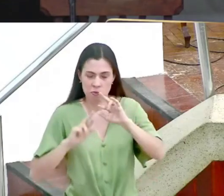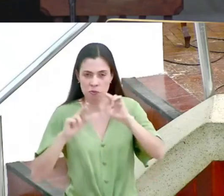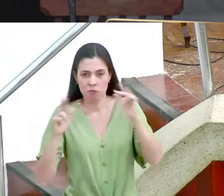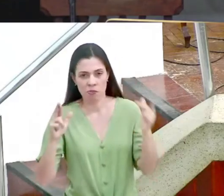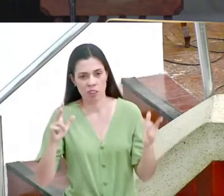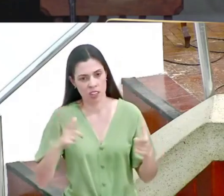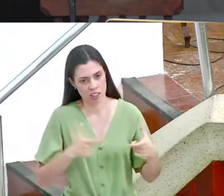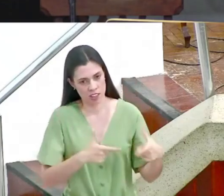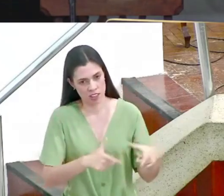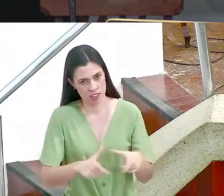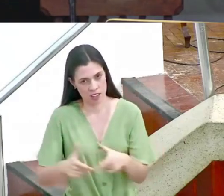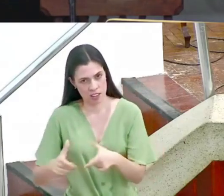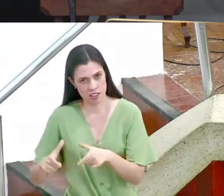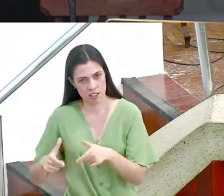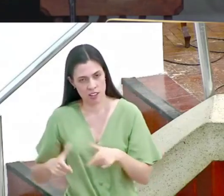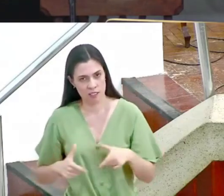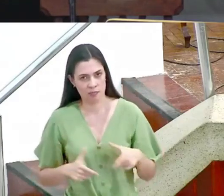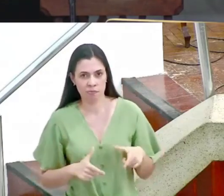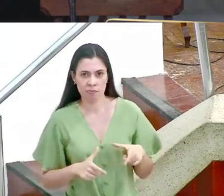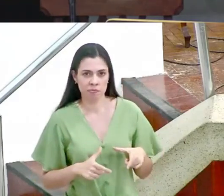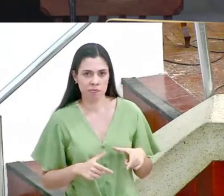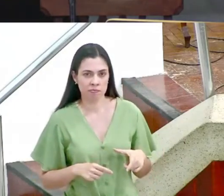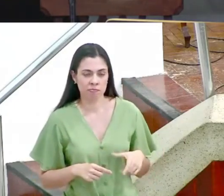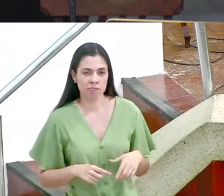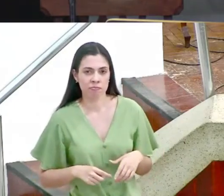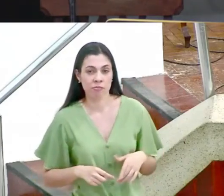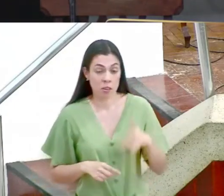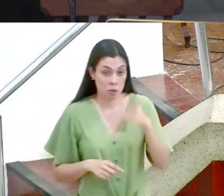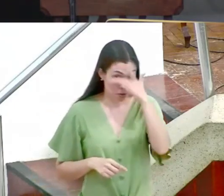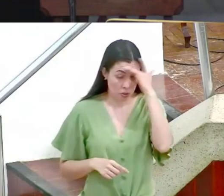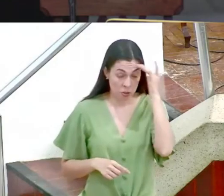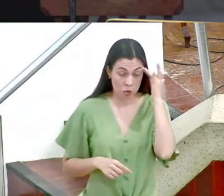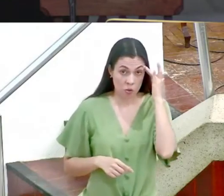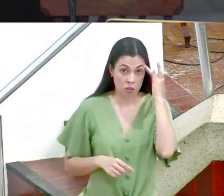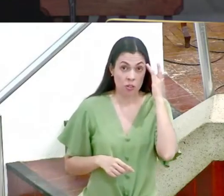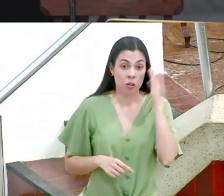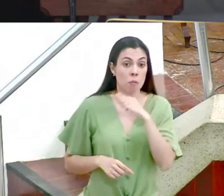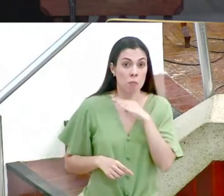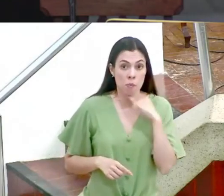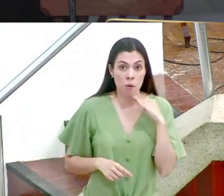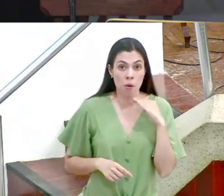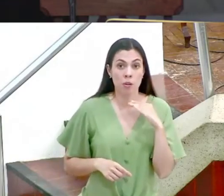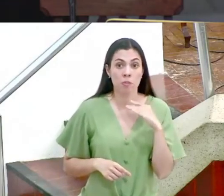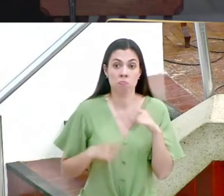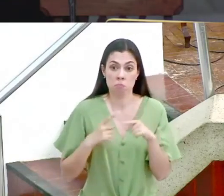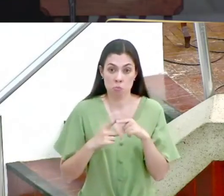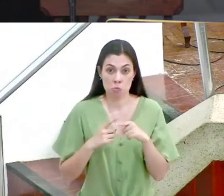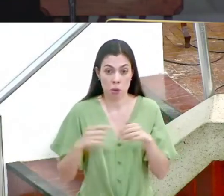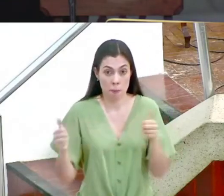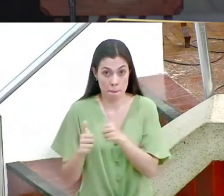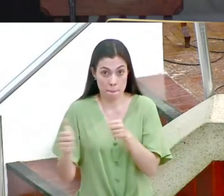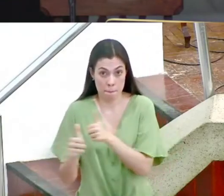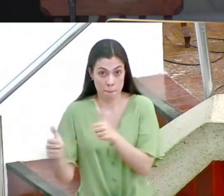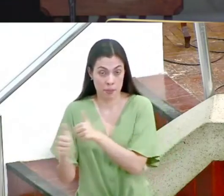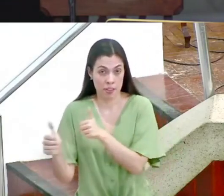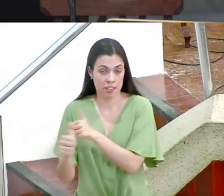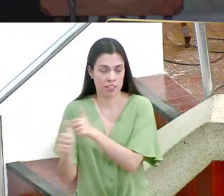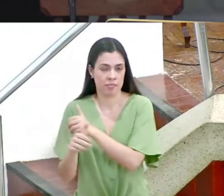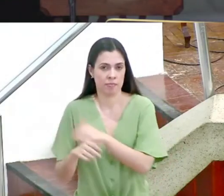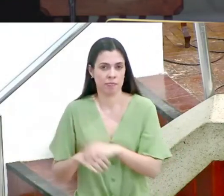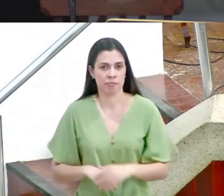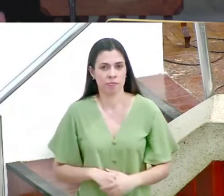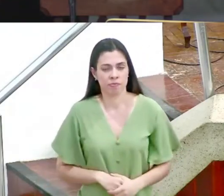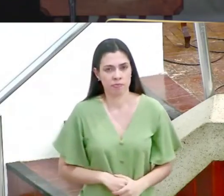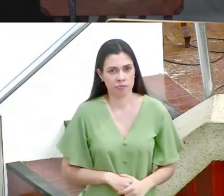lugares pessoas têm dado a sua própria vida e o seu próprio sangue para que